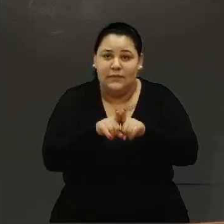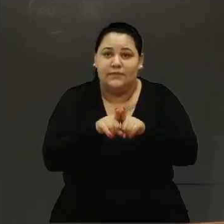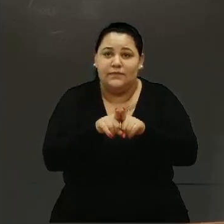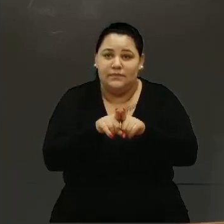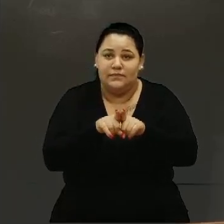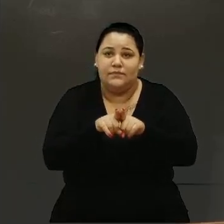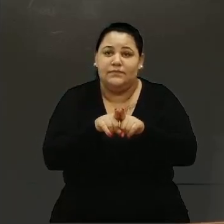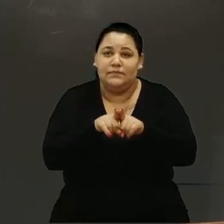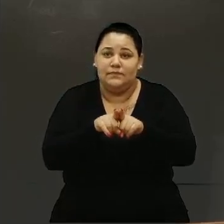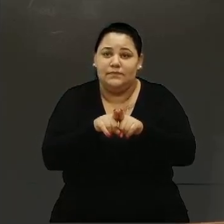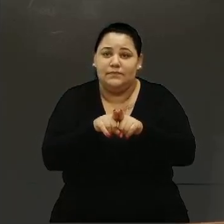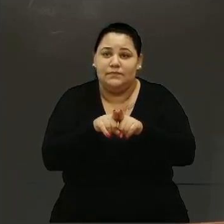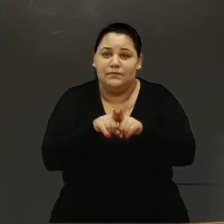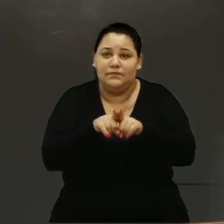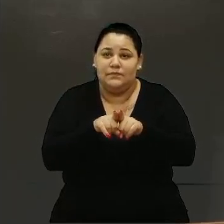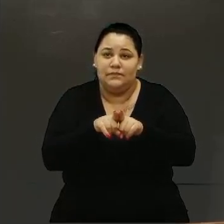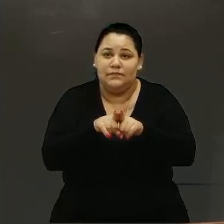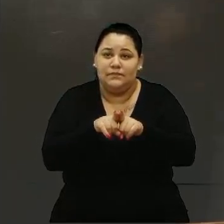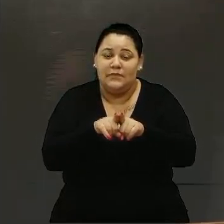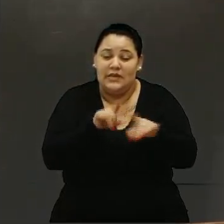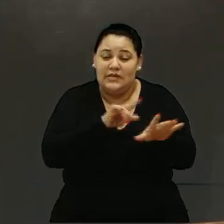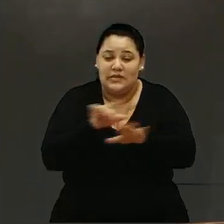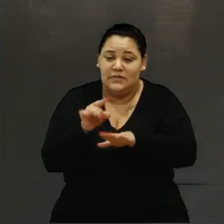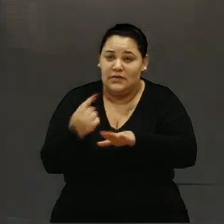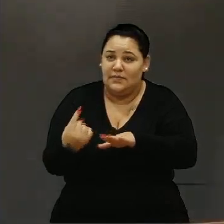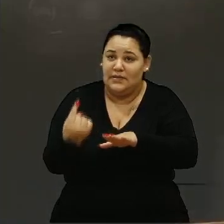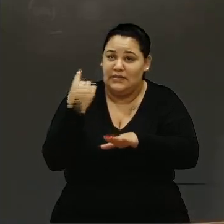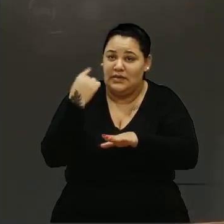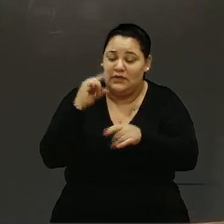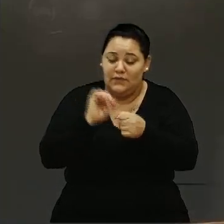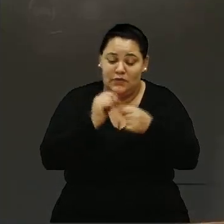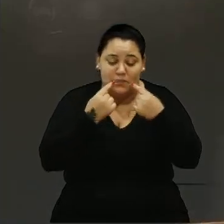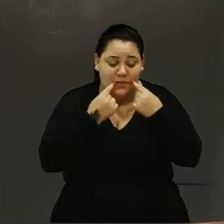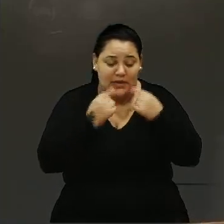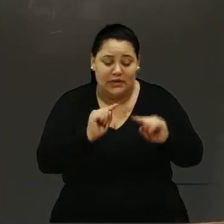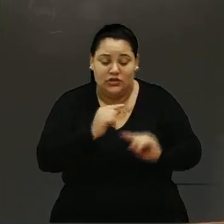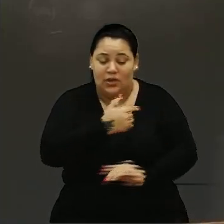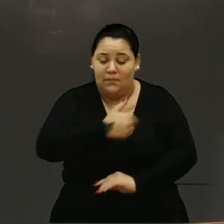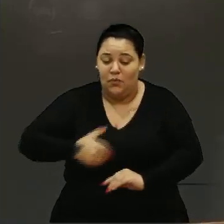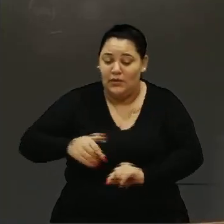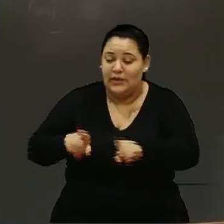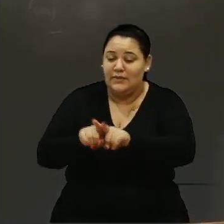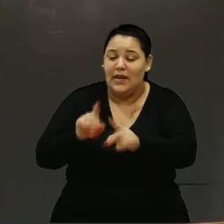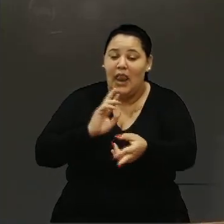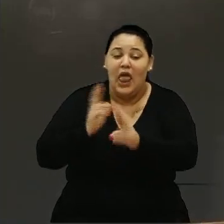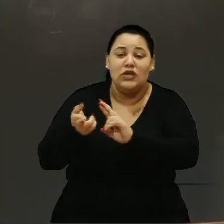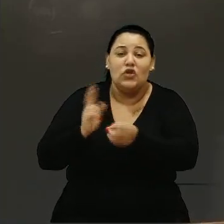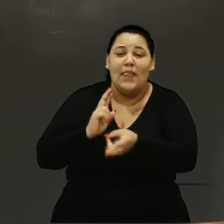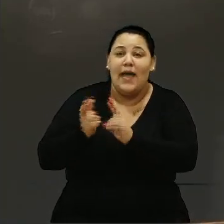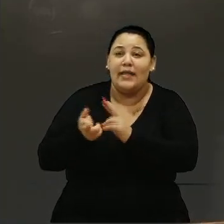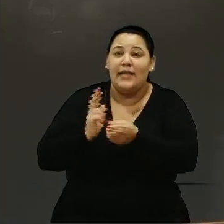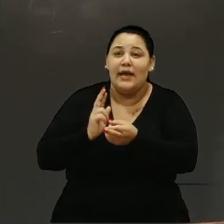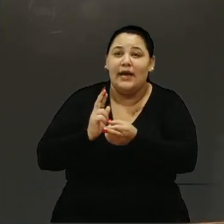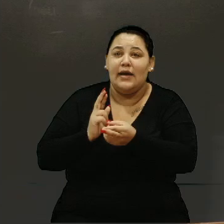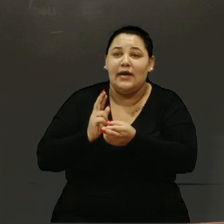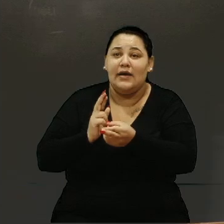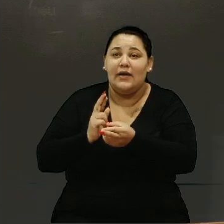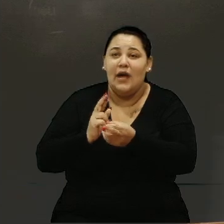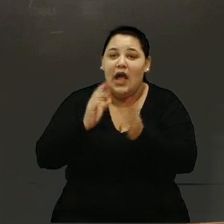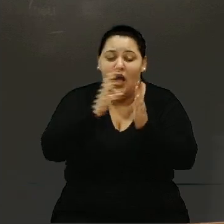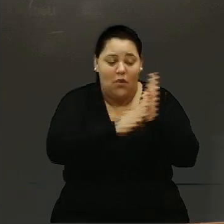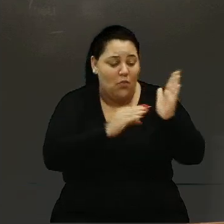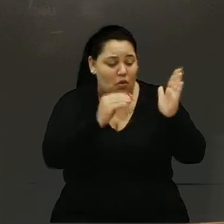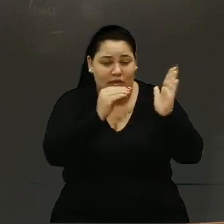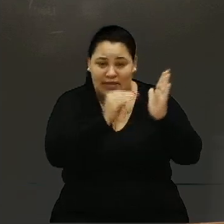na cultura nacional. Na semana passada eu fiz uma crítica pública relacionada ao modelo